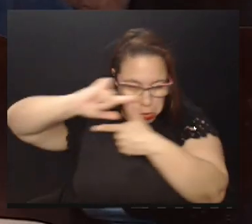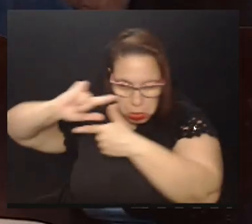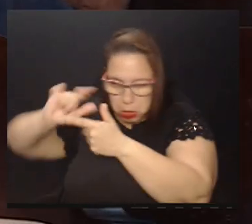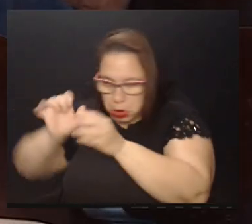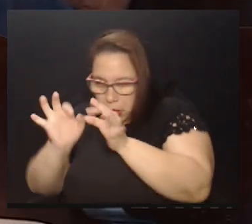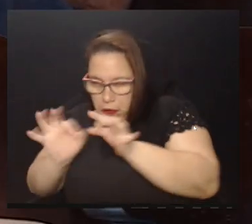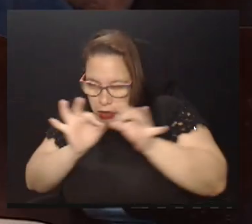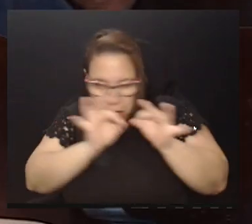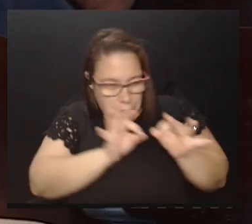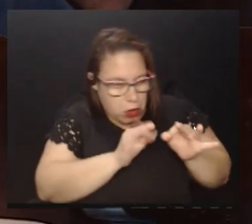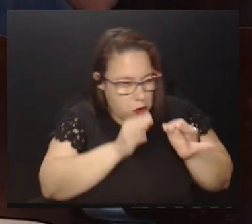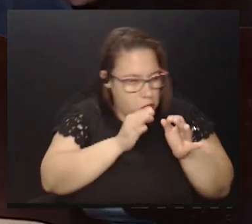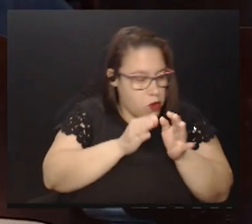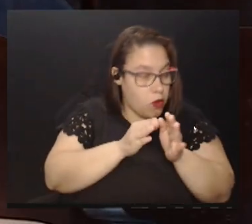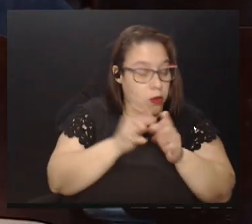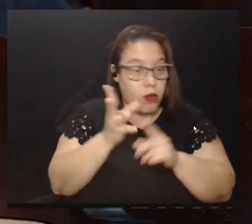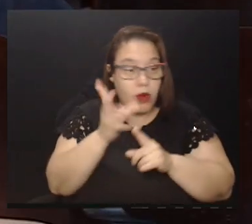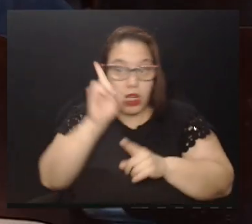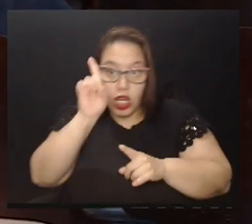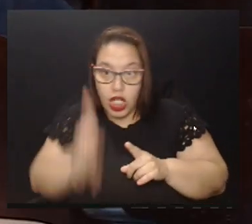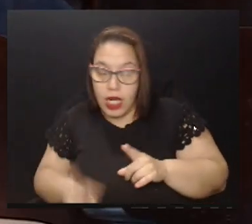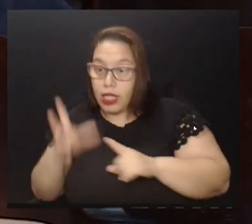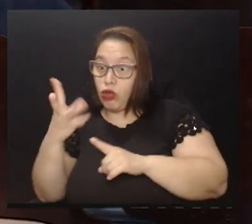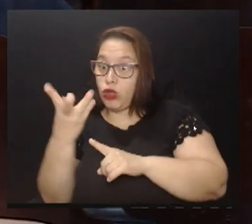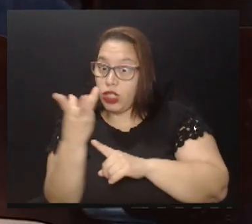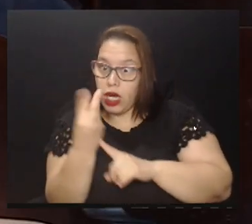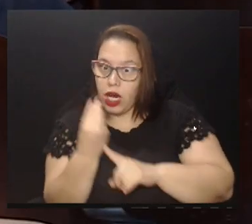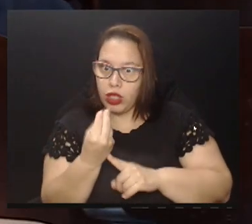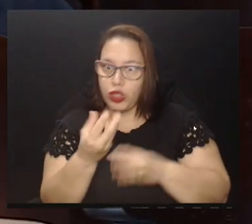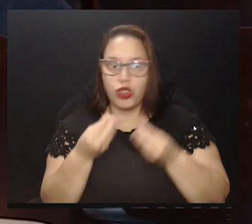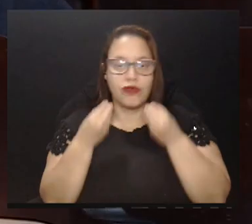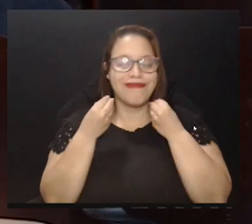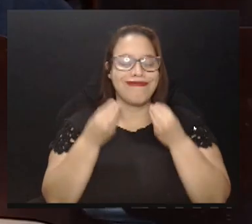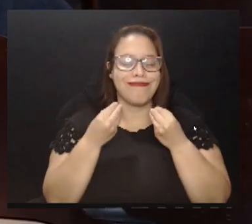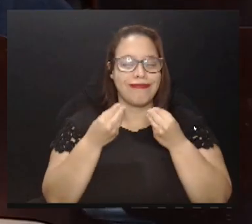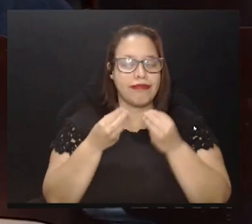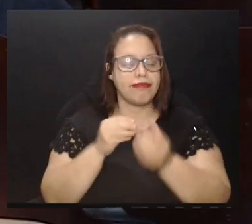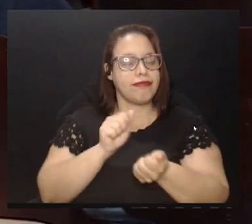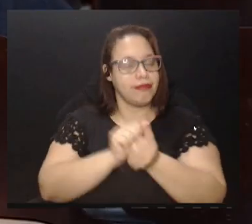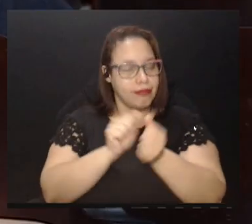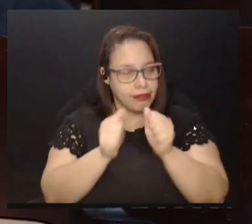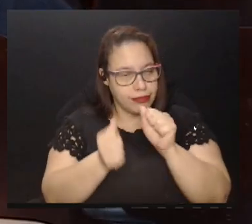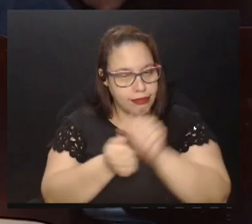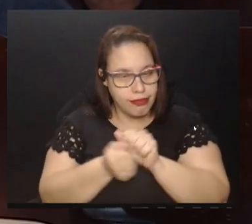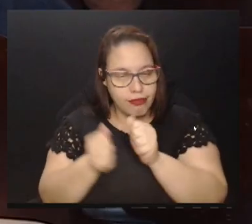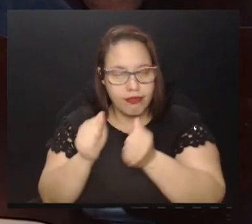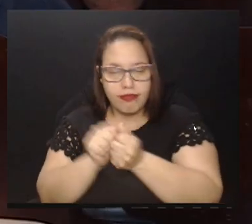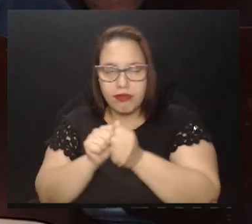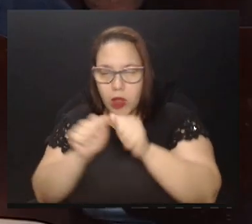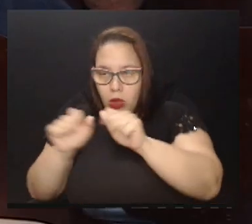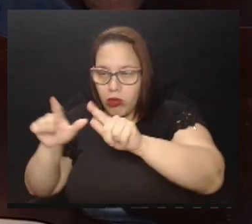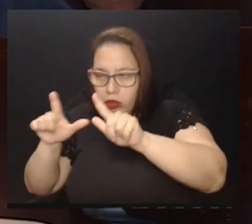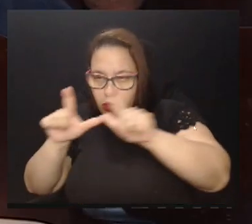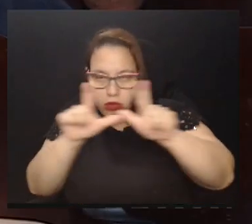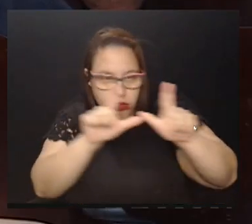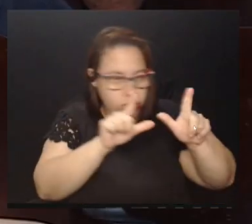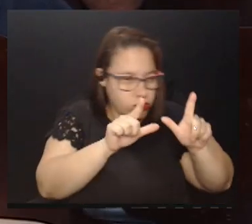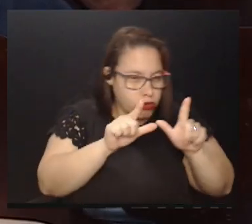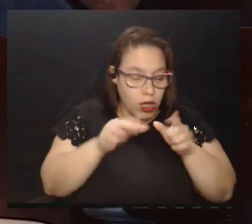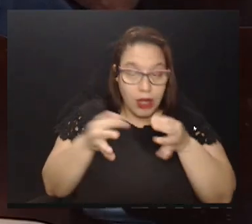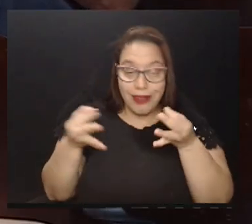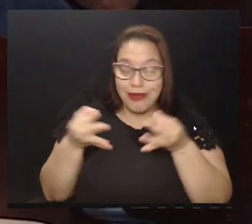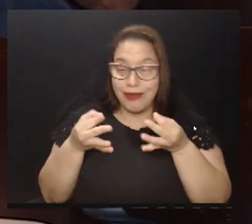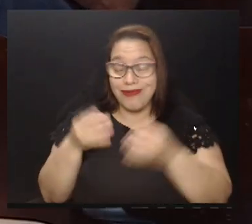arte, né? Então, assim, isso é a decupagem, né? A pré-visualização e decupagem. Tem gente que faz isso